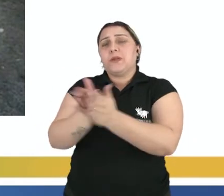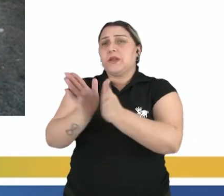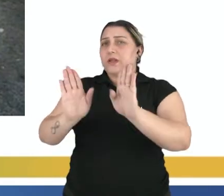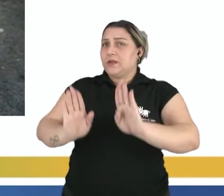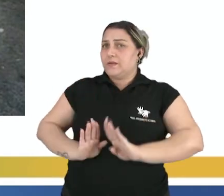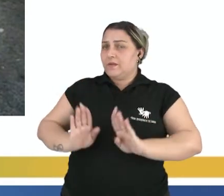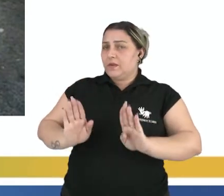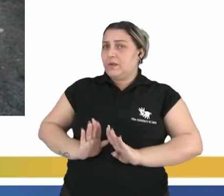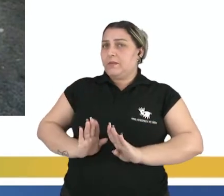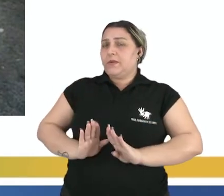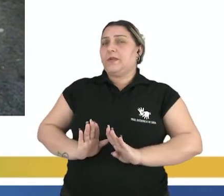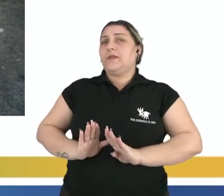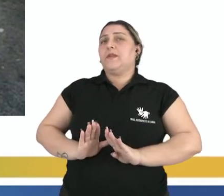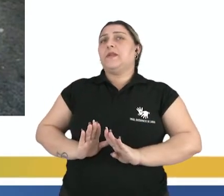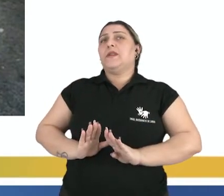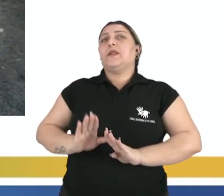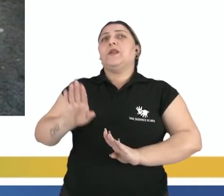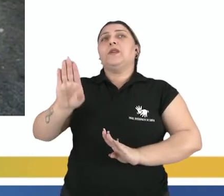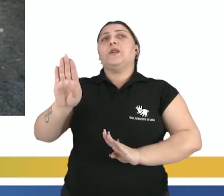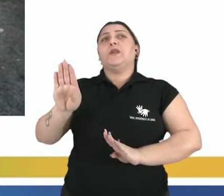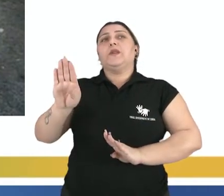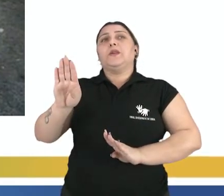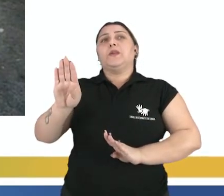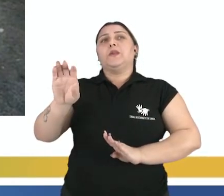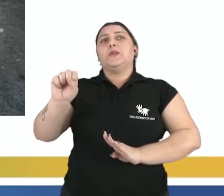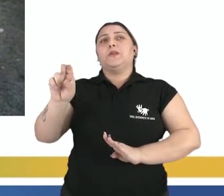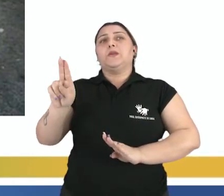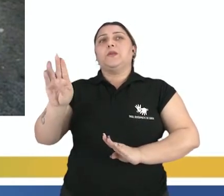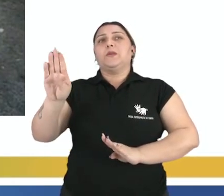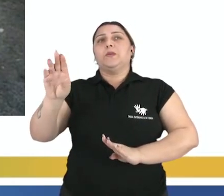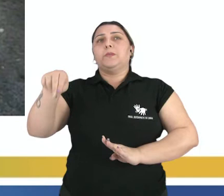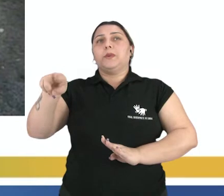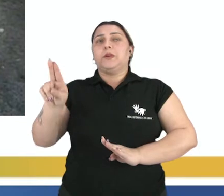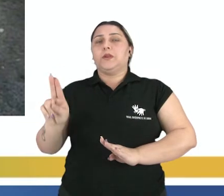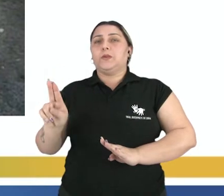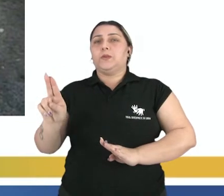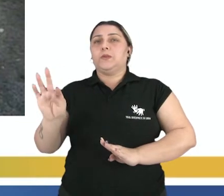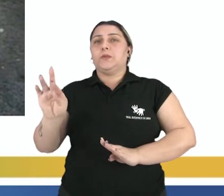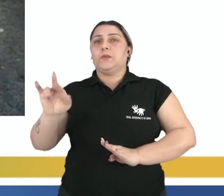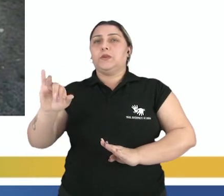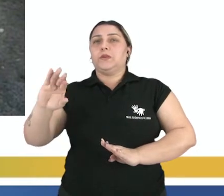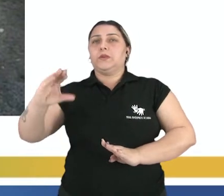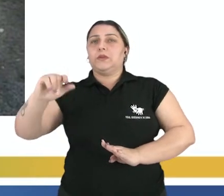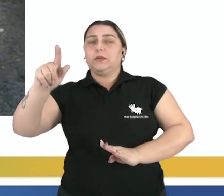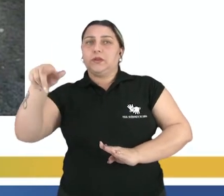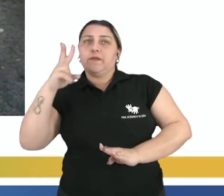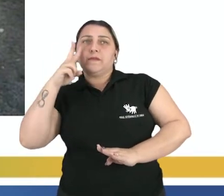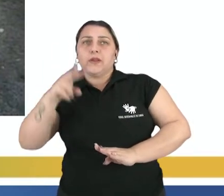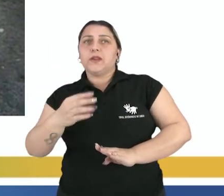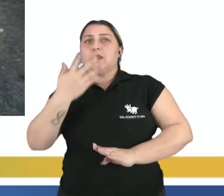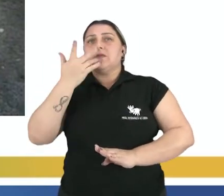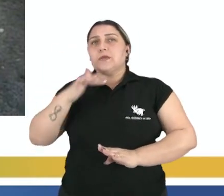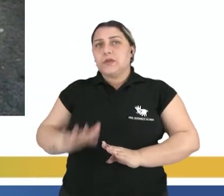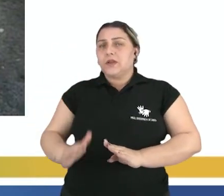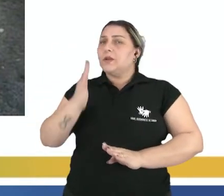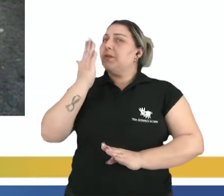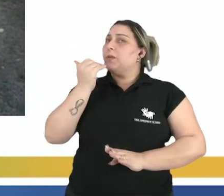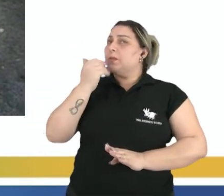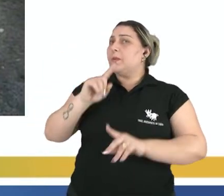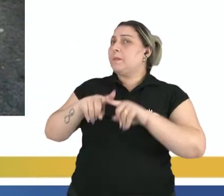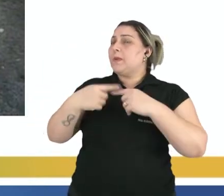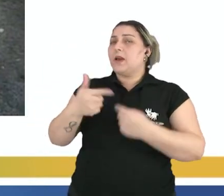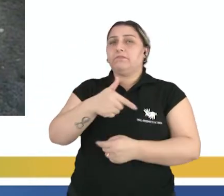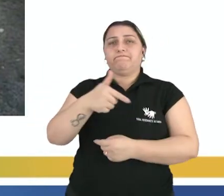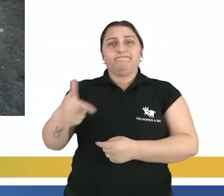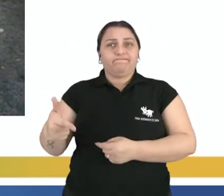fome, nós vamos ter aí a subnutrição. Você pode observar na imagem aí que você pode ver que essas crianças estão se alimentando, mas elas